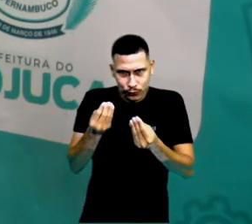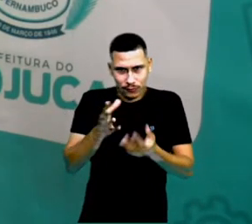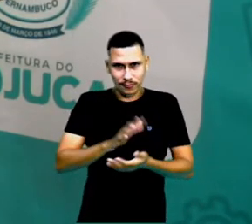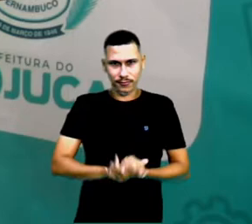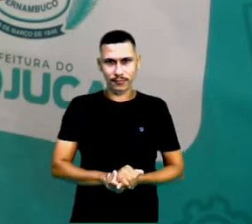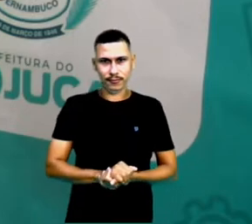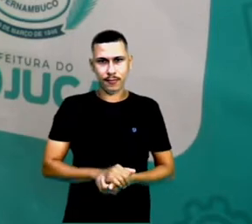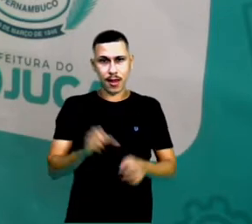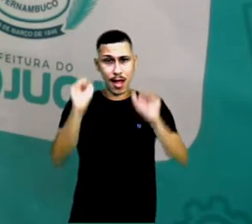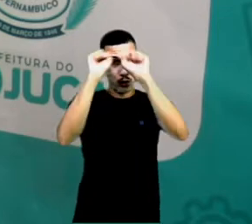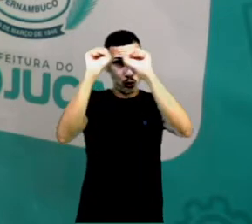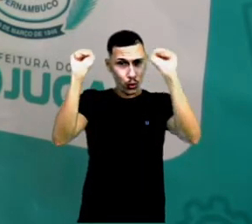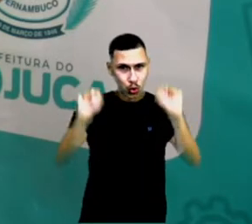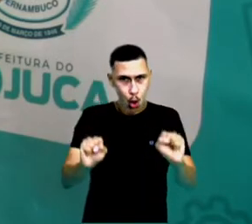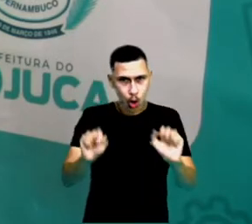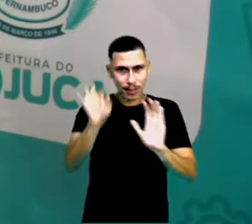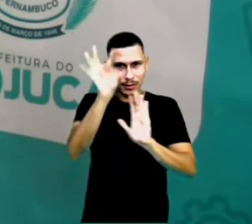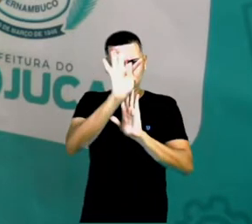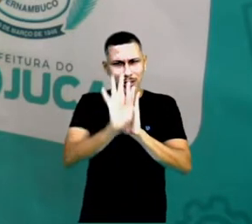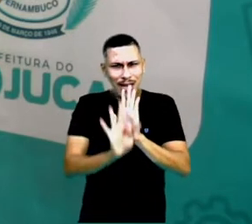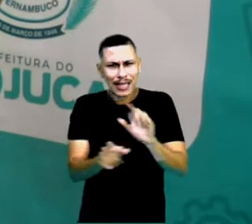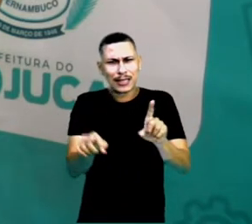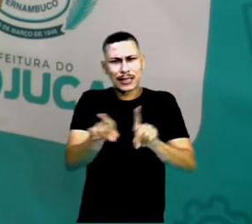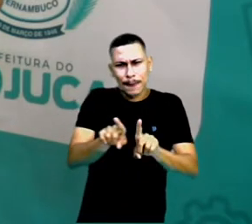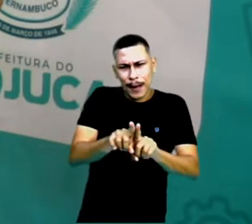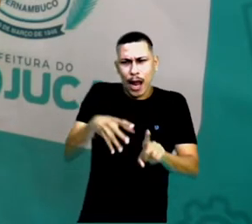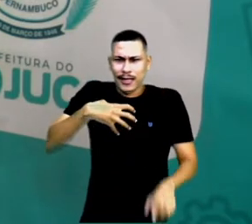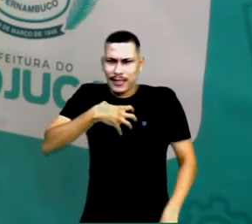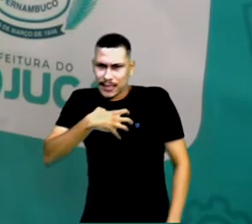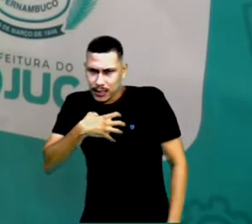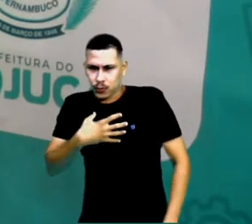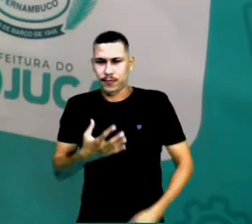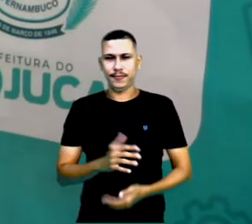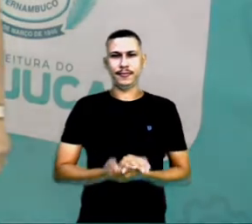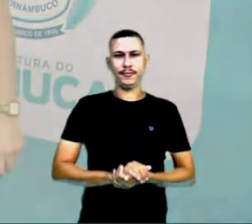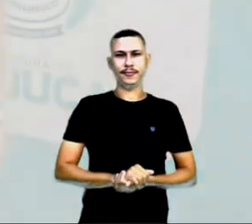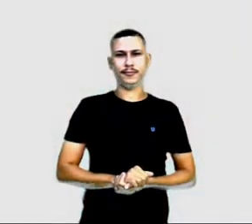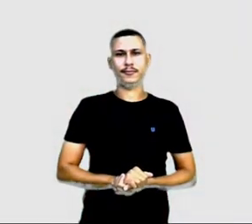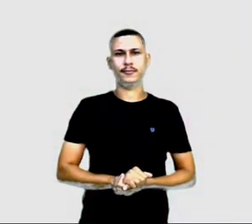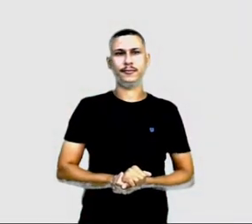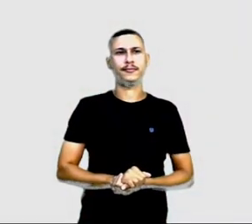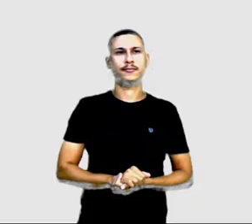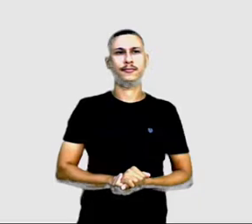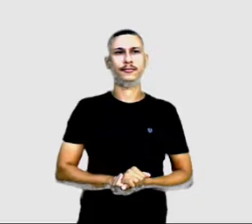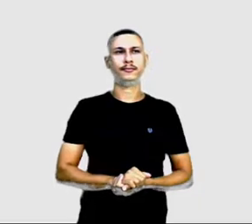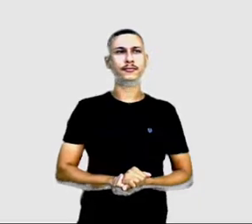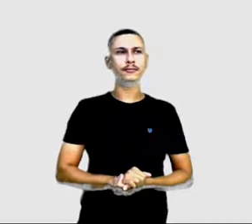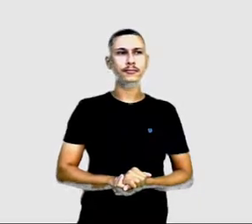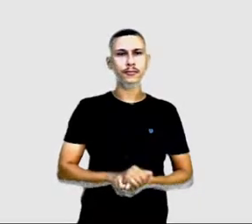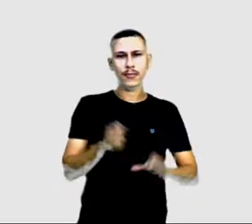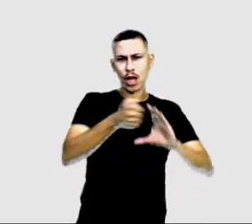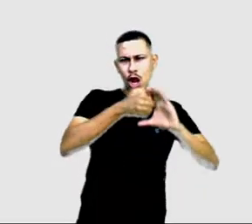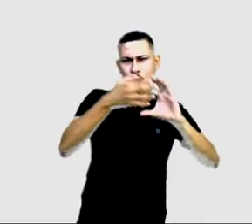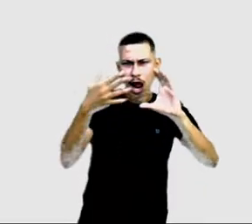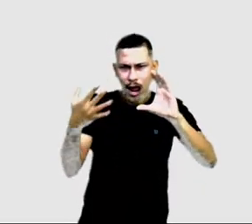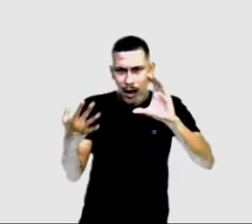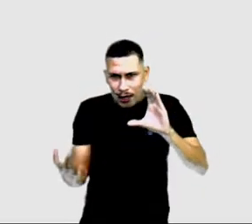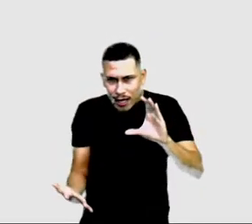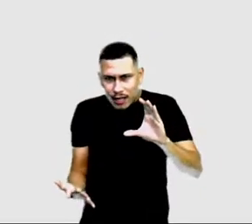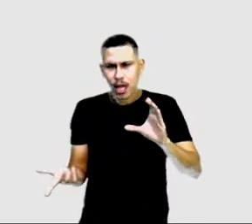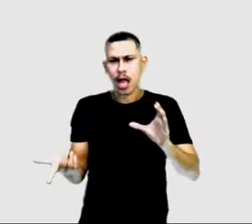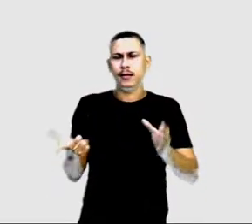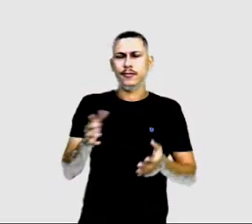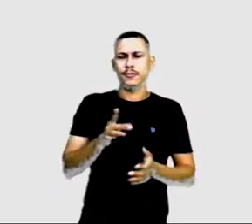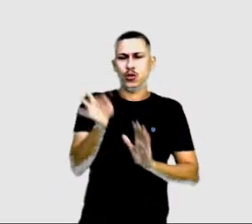Tanto na estrutura como no estilo deles. Bora lá. características composicionais e